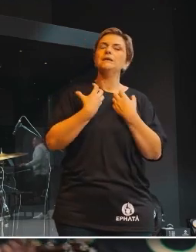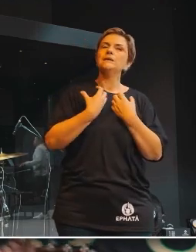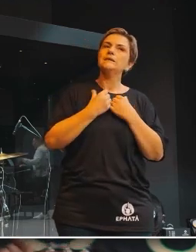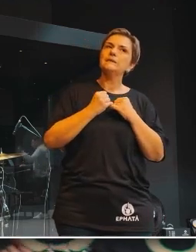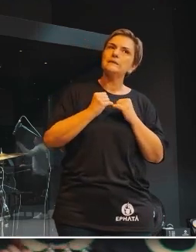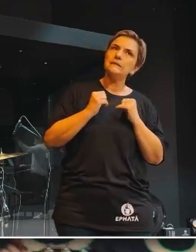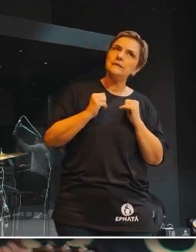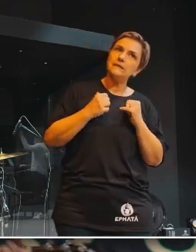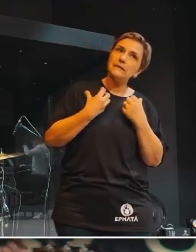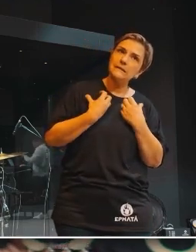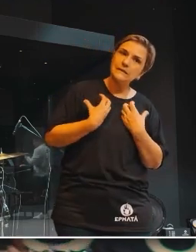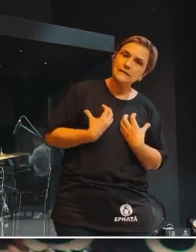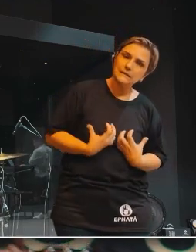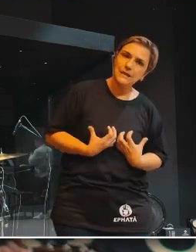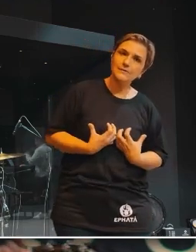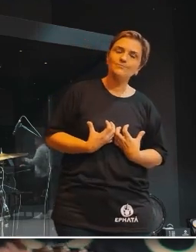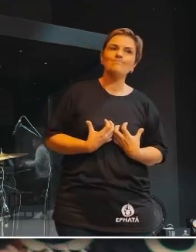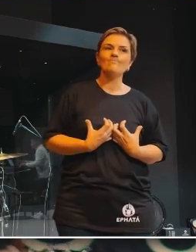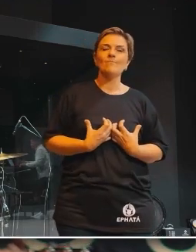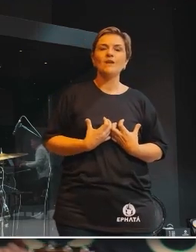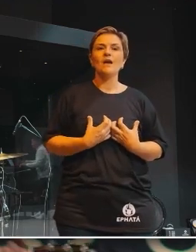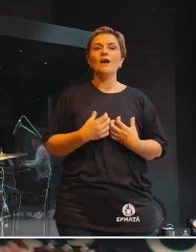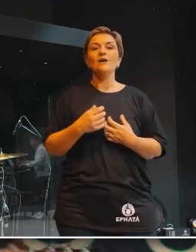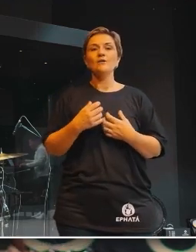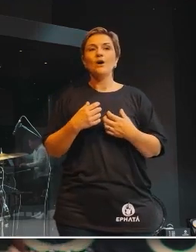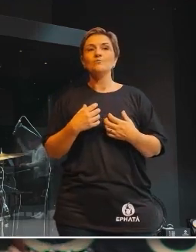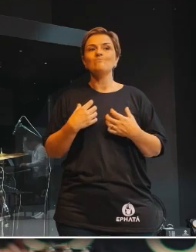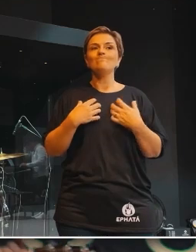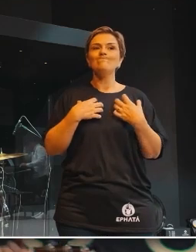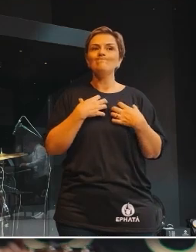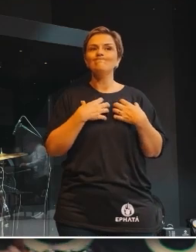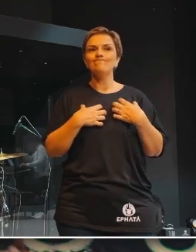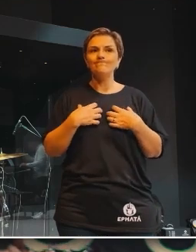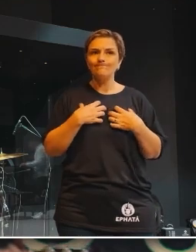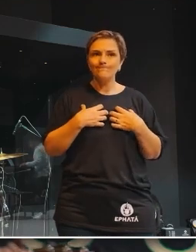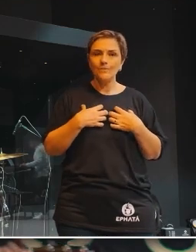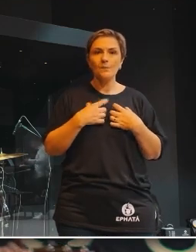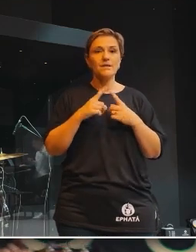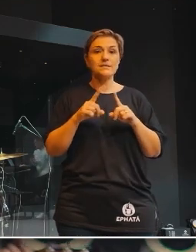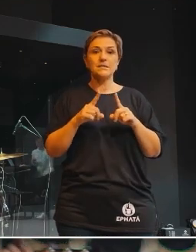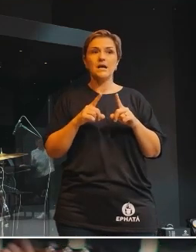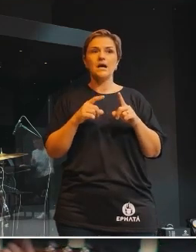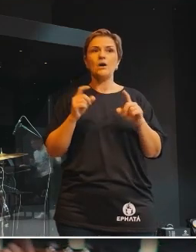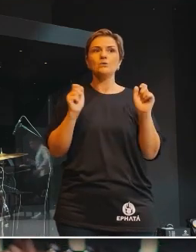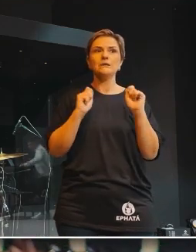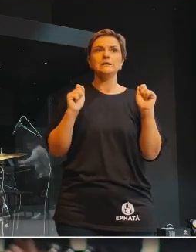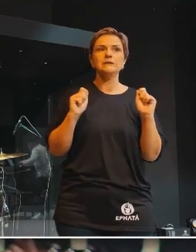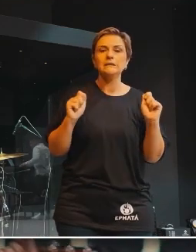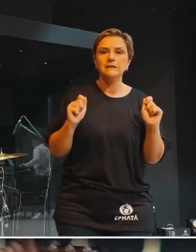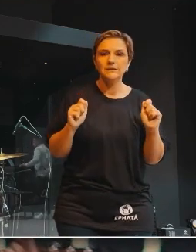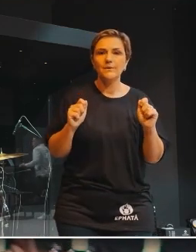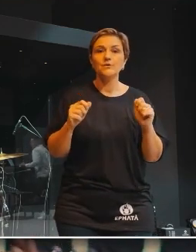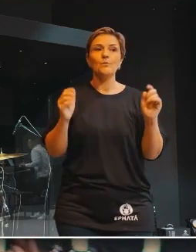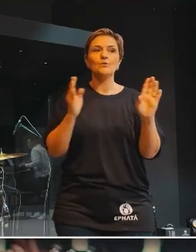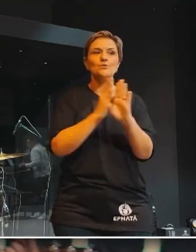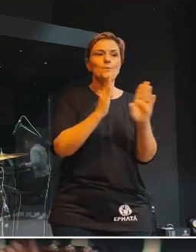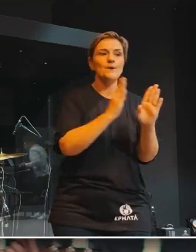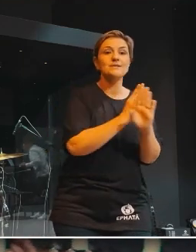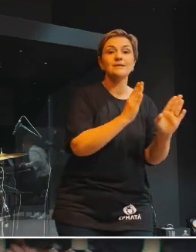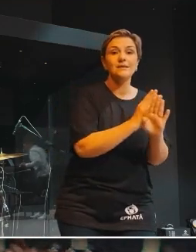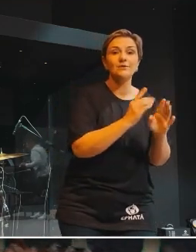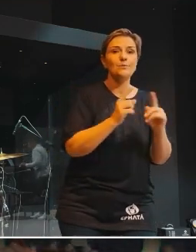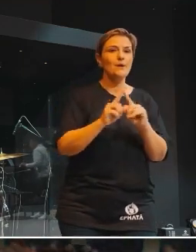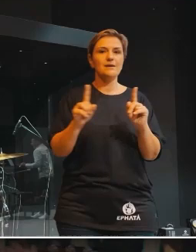ficamos perplexos, assim como aconteceu na vida de Josafá, mas não somos perseguidos, mas